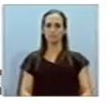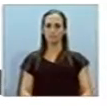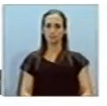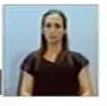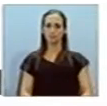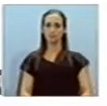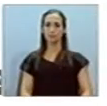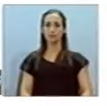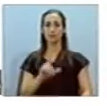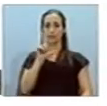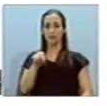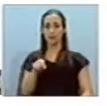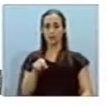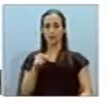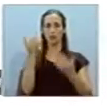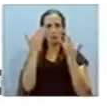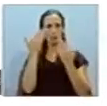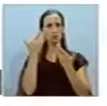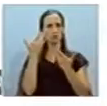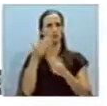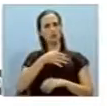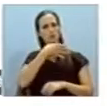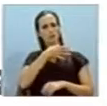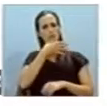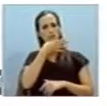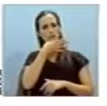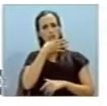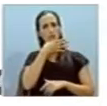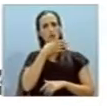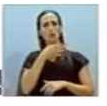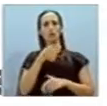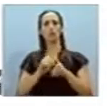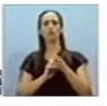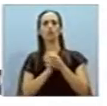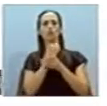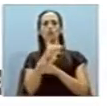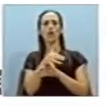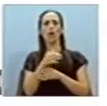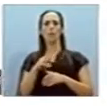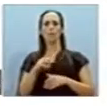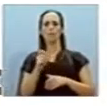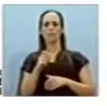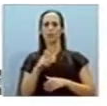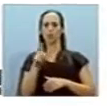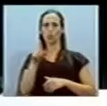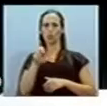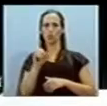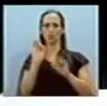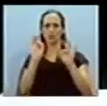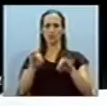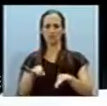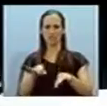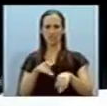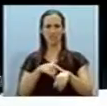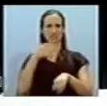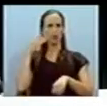uma indicação merecedora do comentário de Miguel sobre o fim vulcânico precoce do Mercúrio e uma Vênus, que se calhar foi Terra, ou seja,